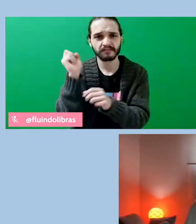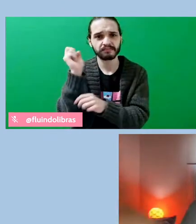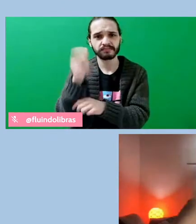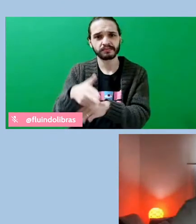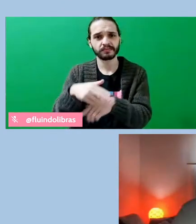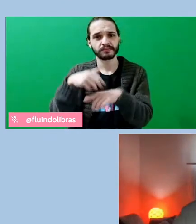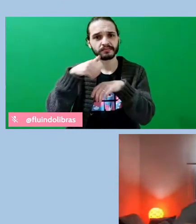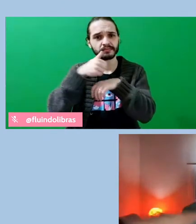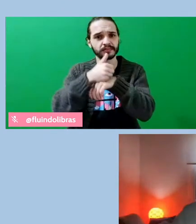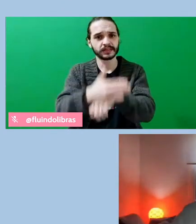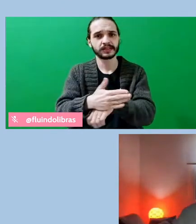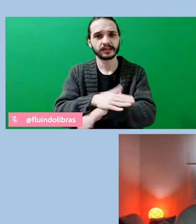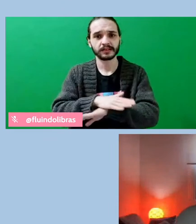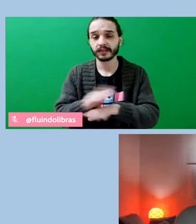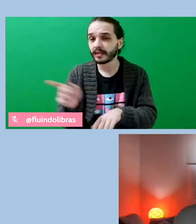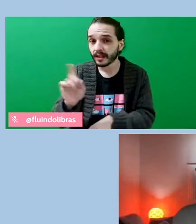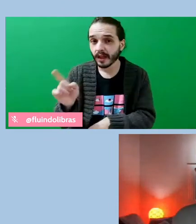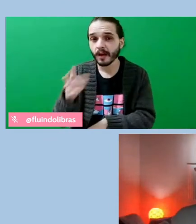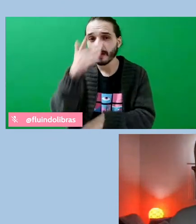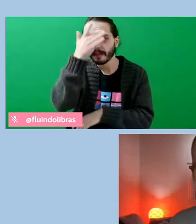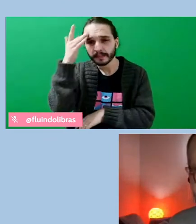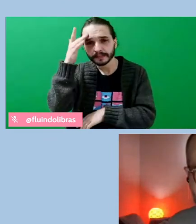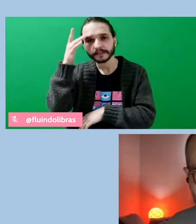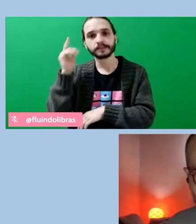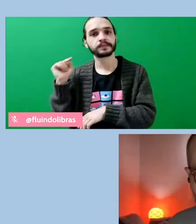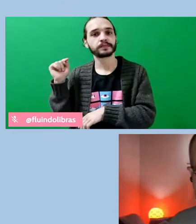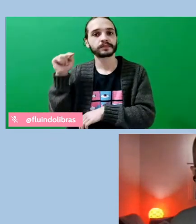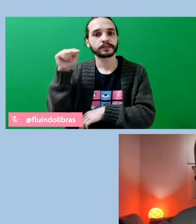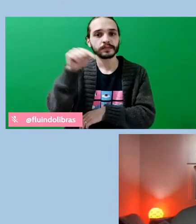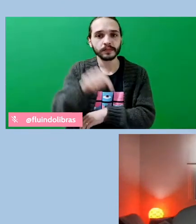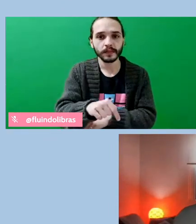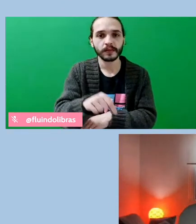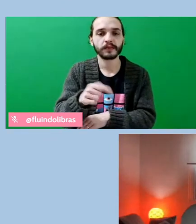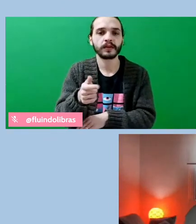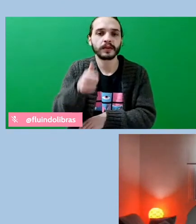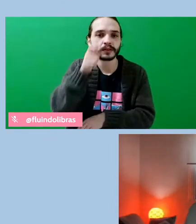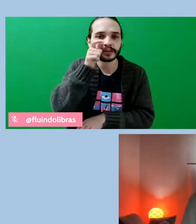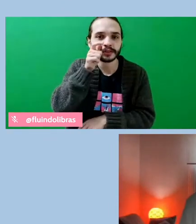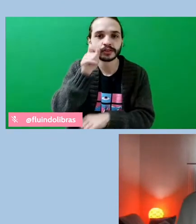pessoa saiu de casa, ela entrou no YouTube, ela clicou, ela está assistindo às 4 da tarde,